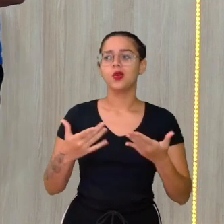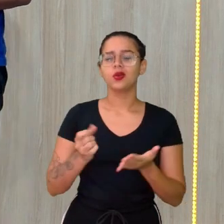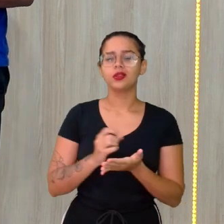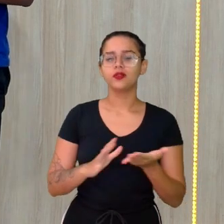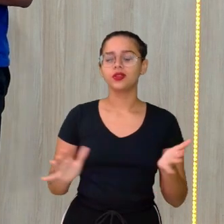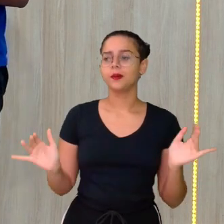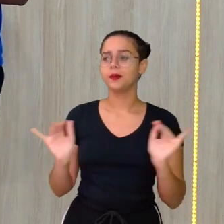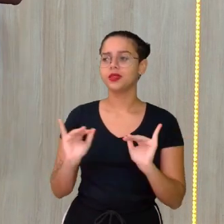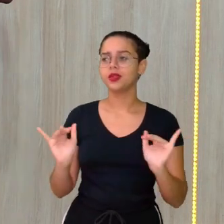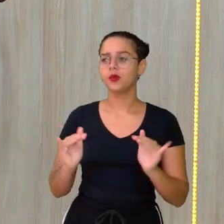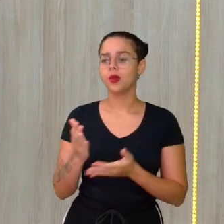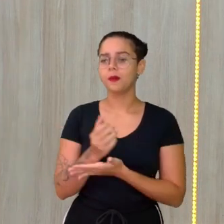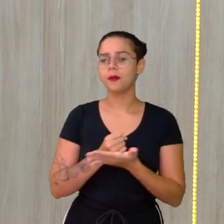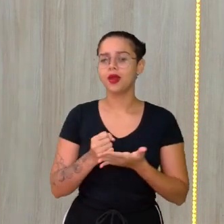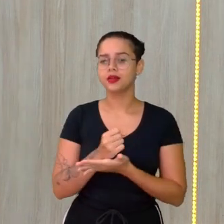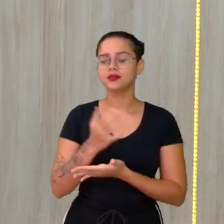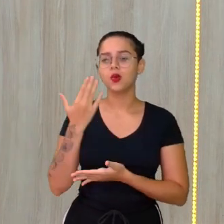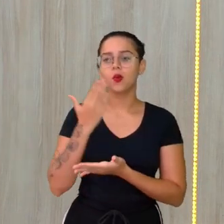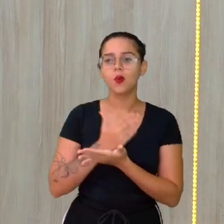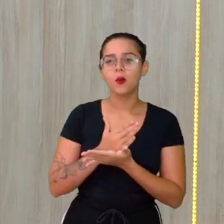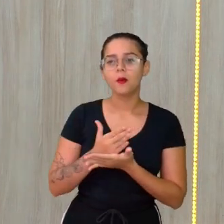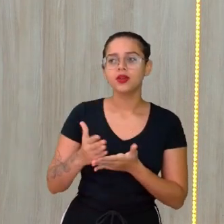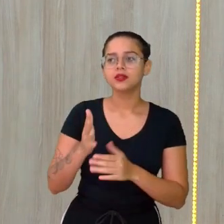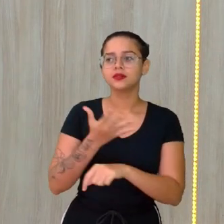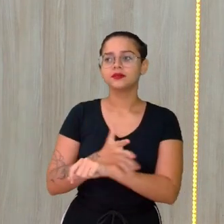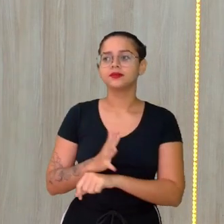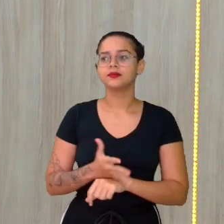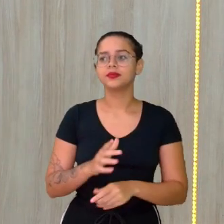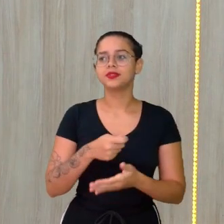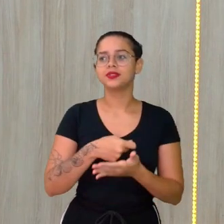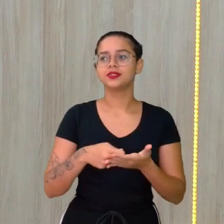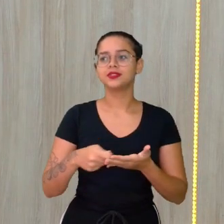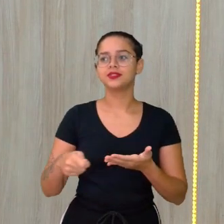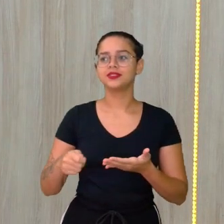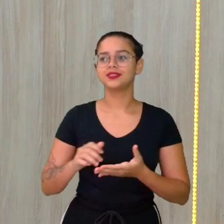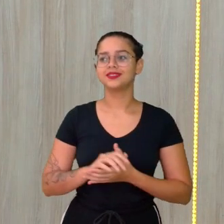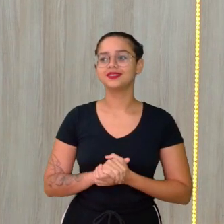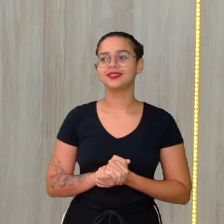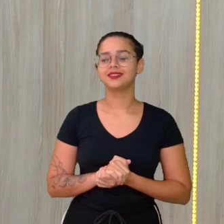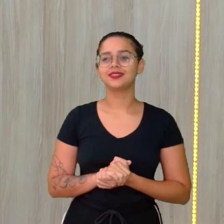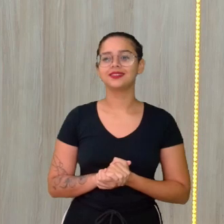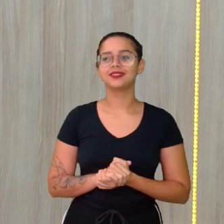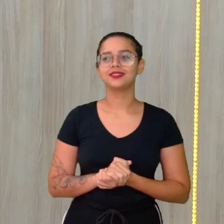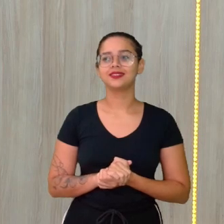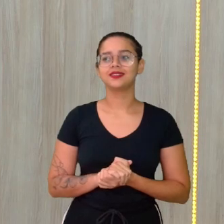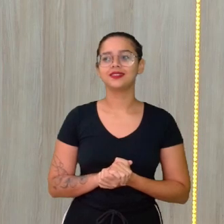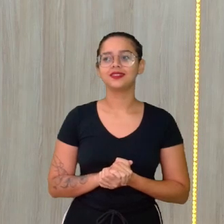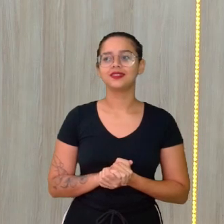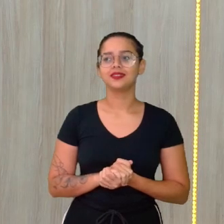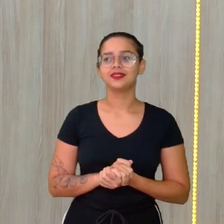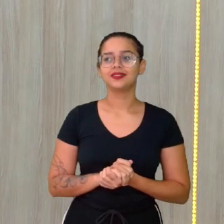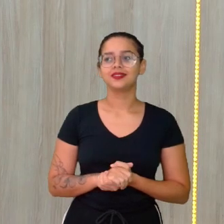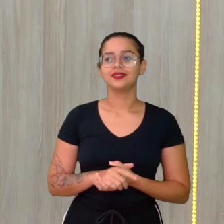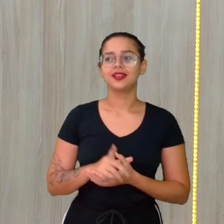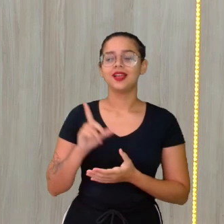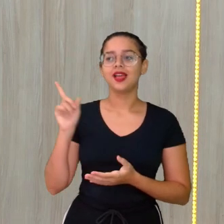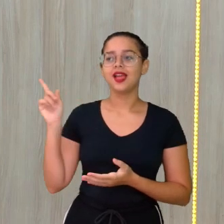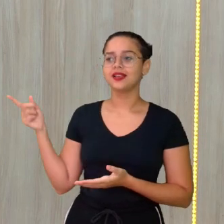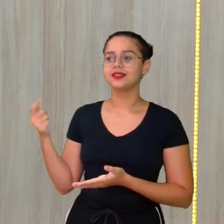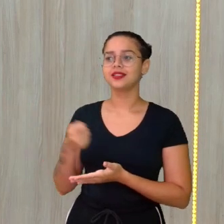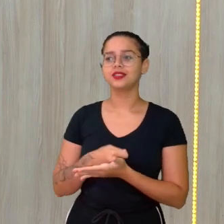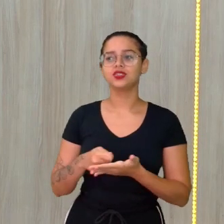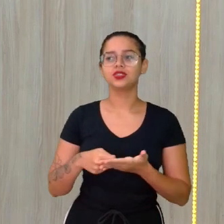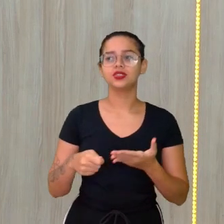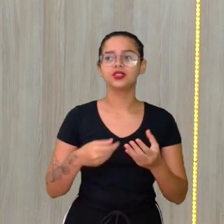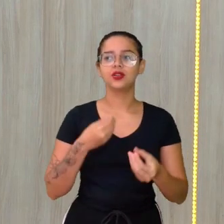bem tranquila, bem básica, para a gente começar, ó, a exercitar a escrita, tá? Essa escrita é a